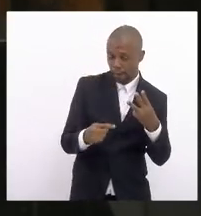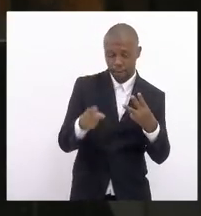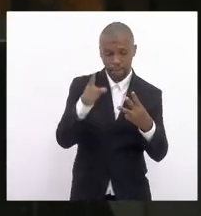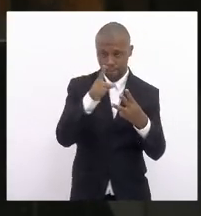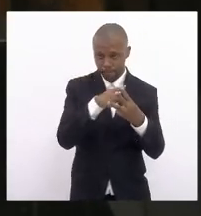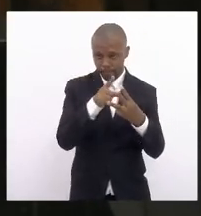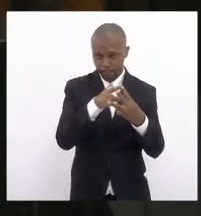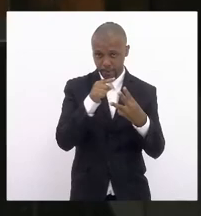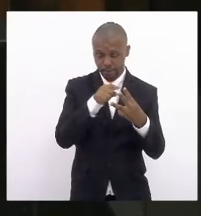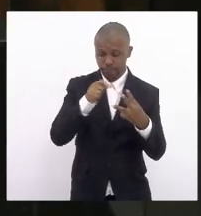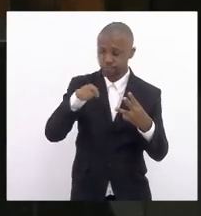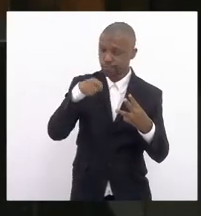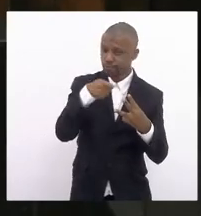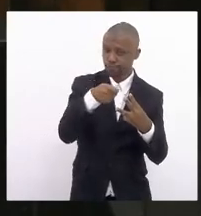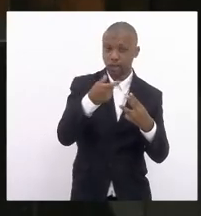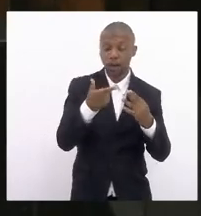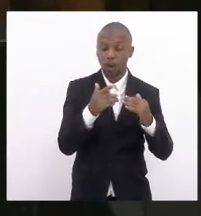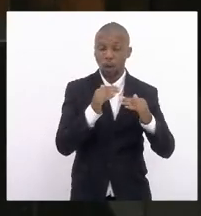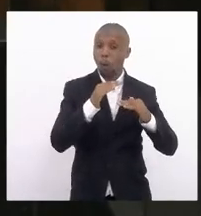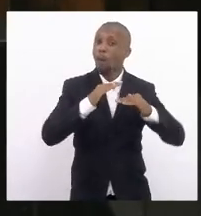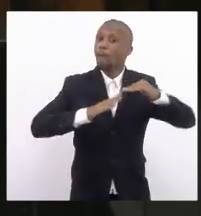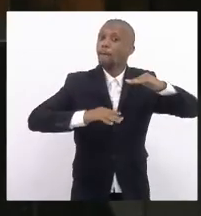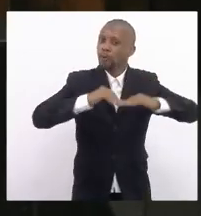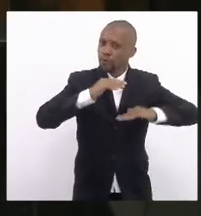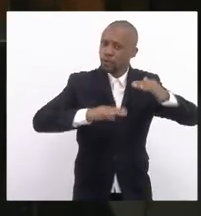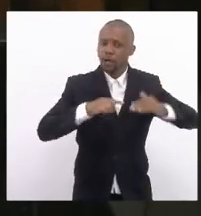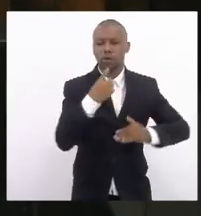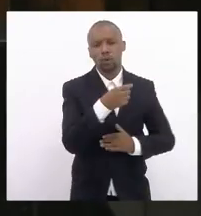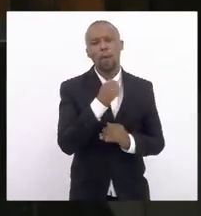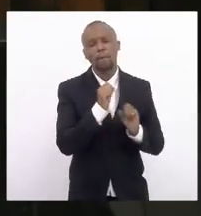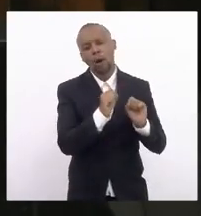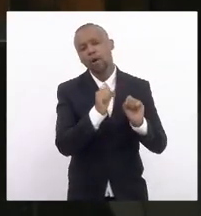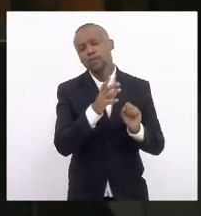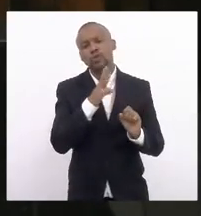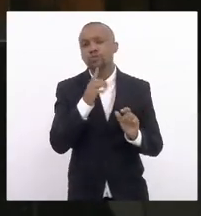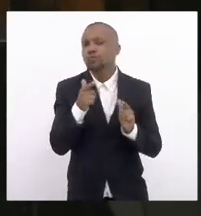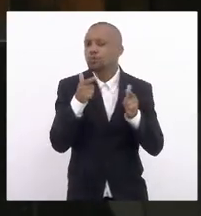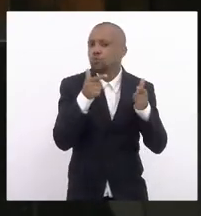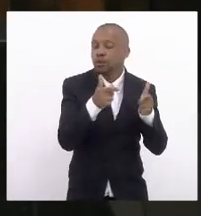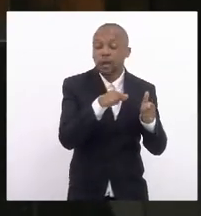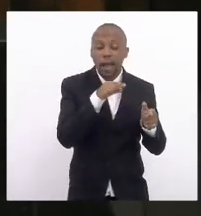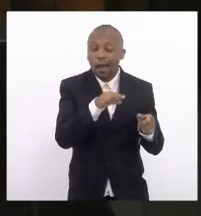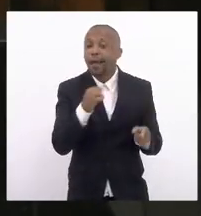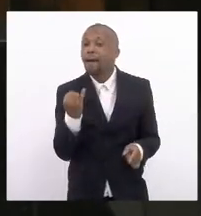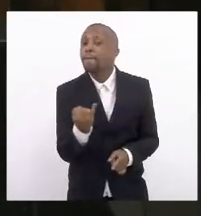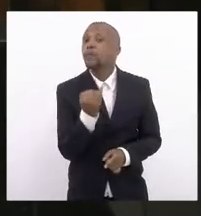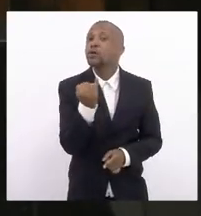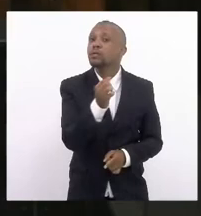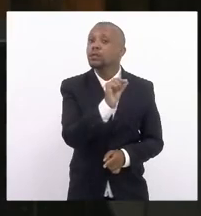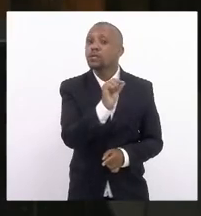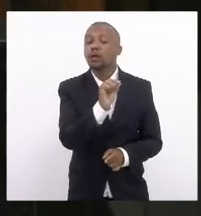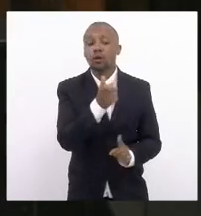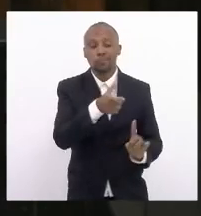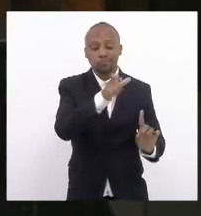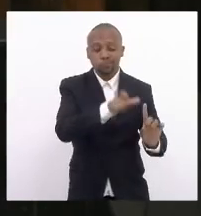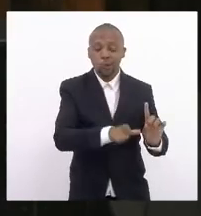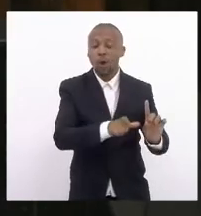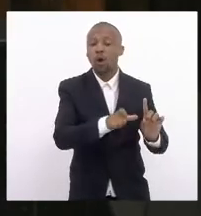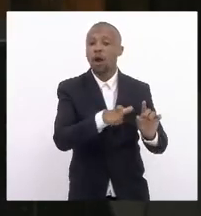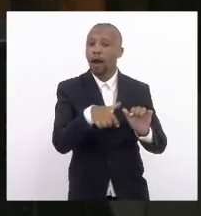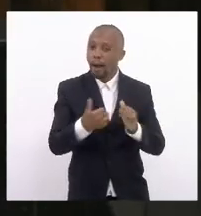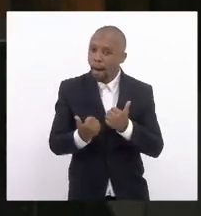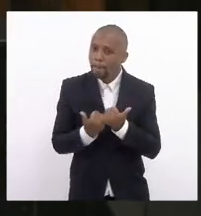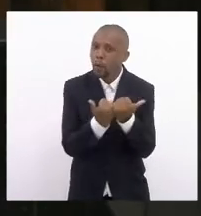Primeiro, aquele profissional que a gente pode chamar aqui, e que é muito importante, como um agente de apoio à